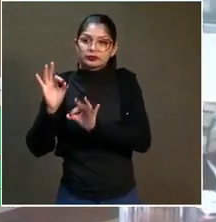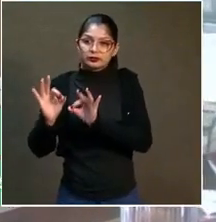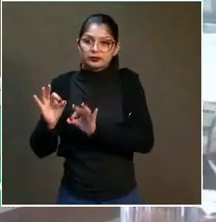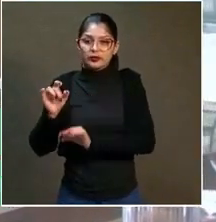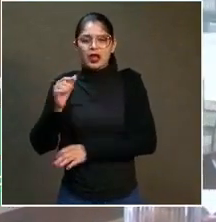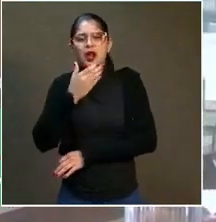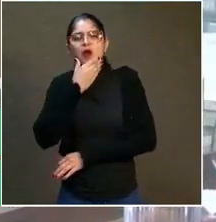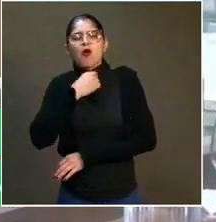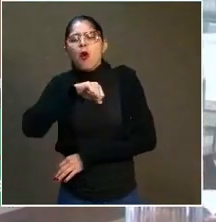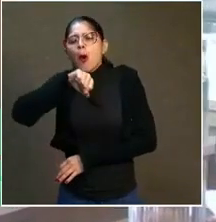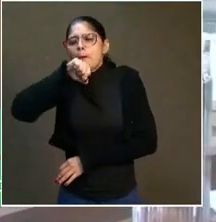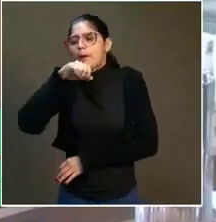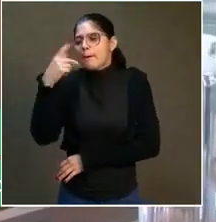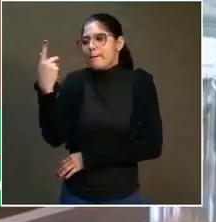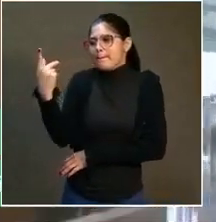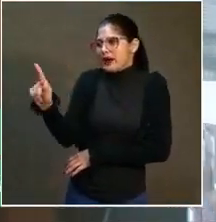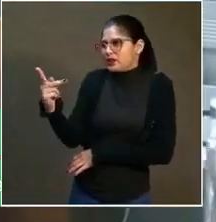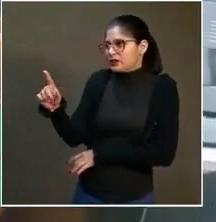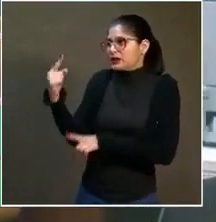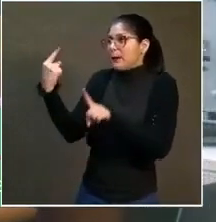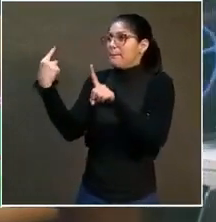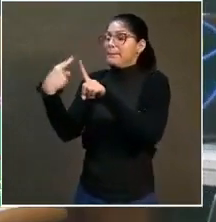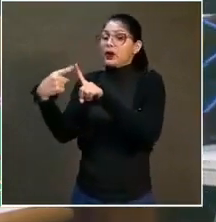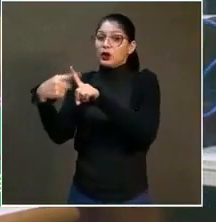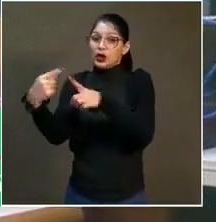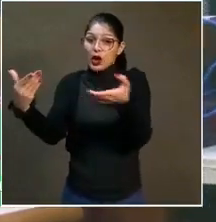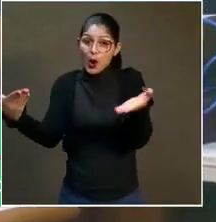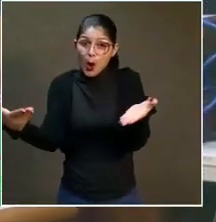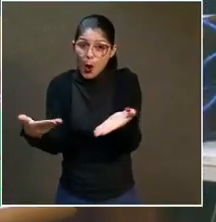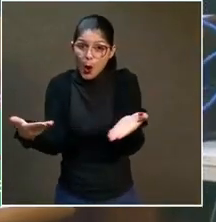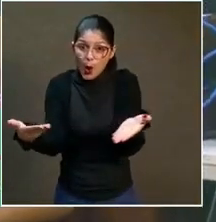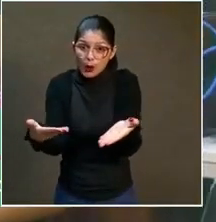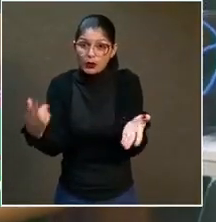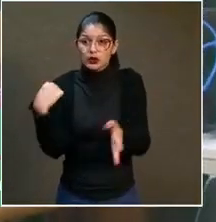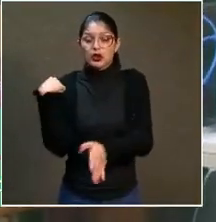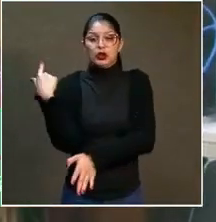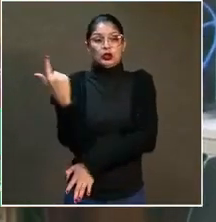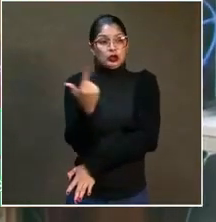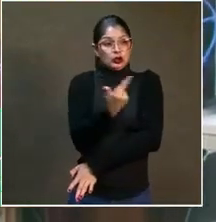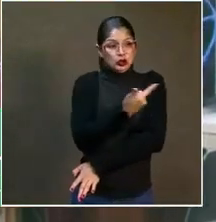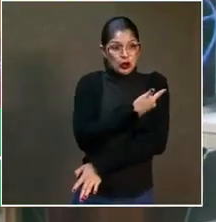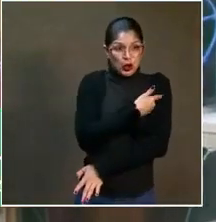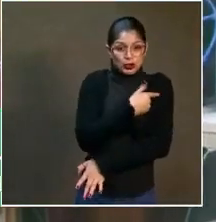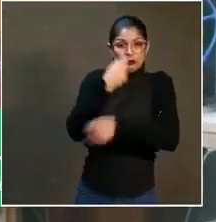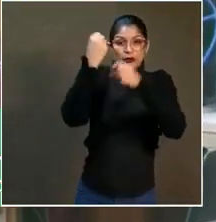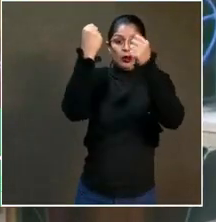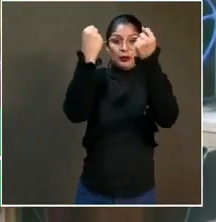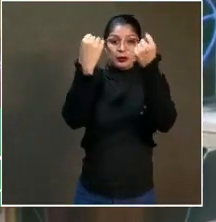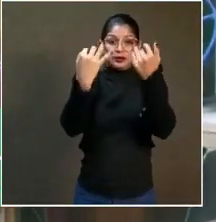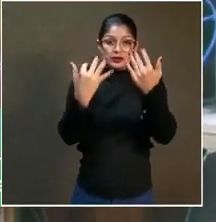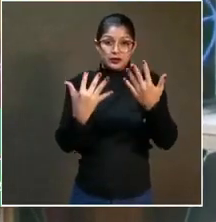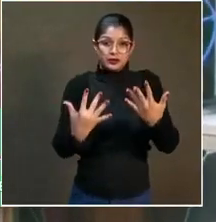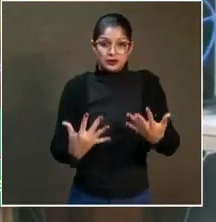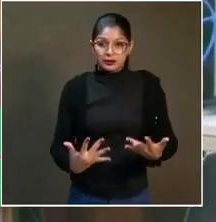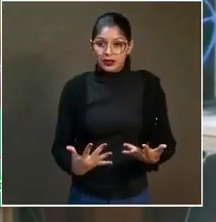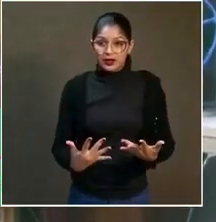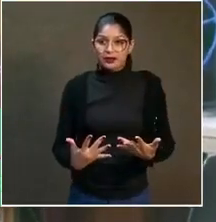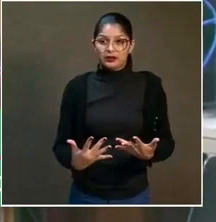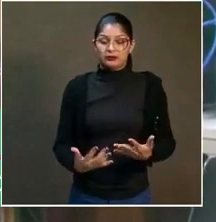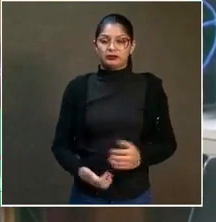seus pares, é porque hoje, Excelência, nós vamos falar da vida